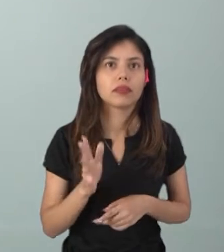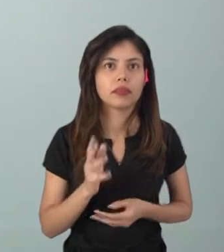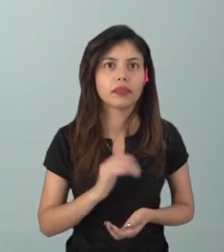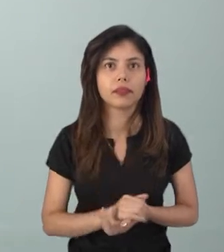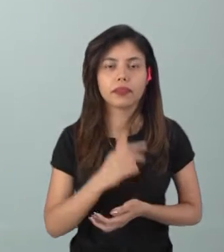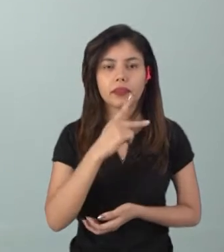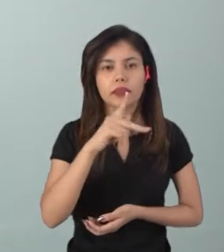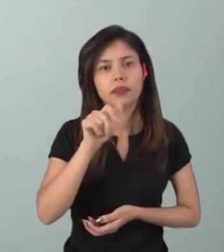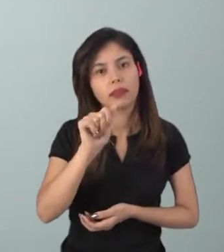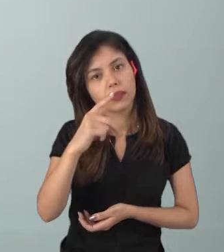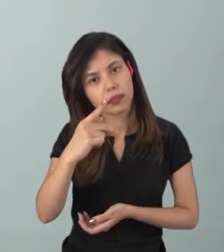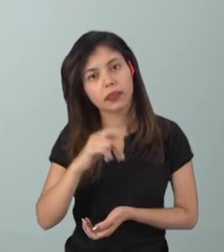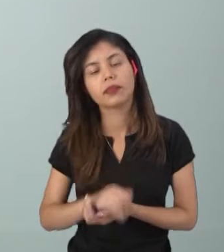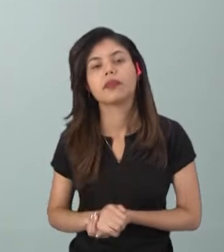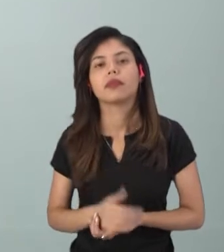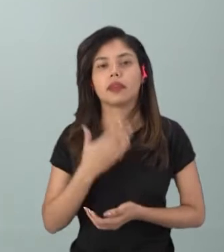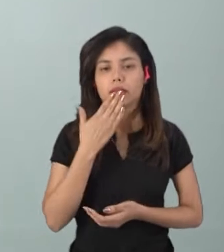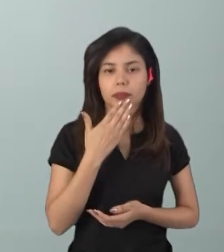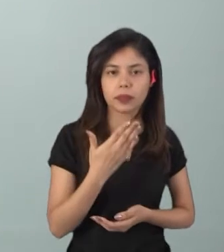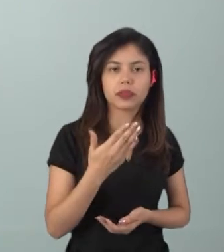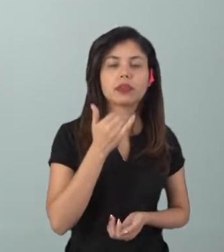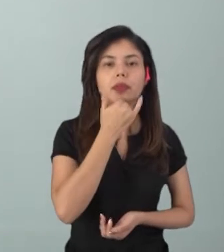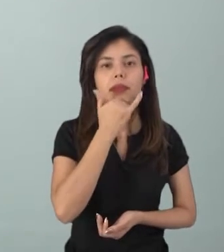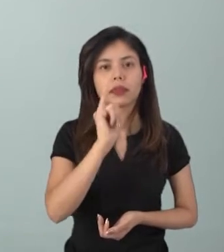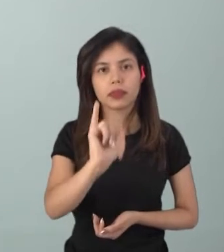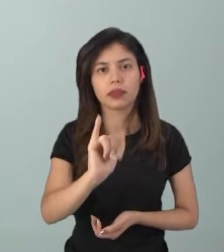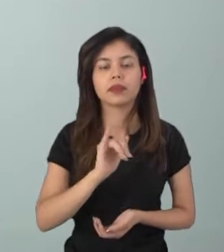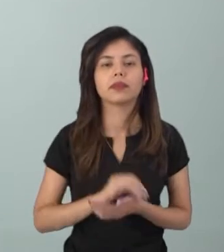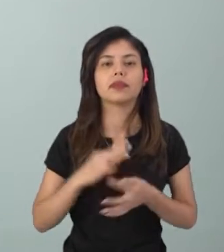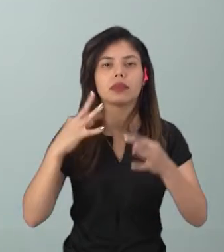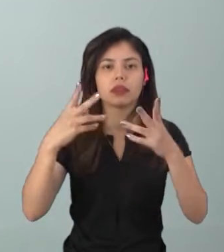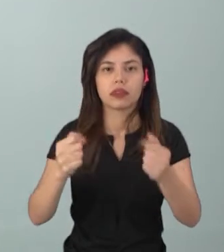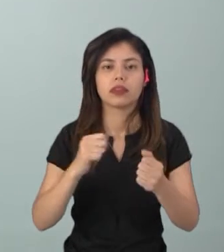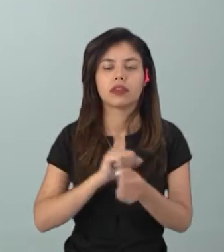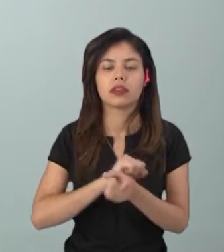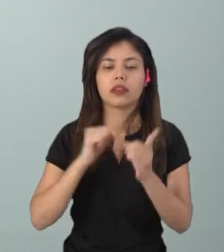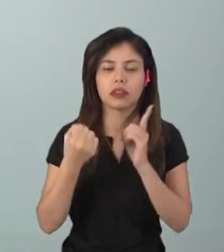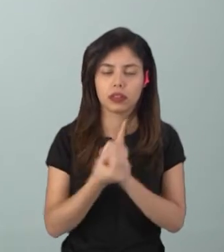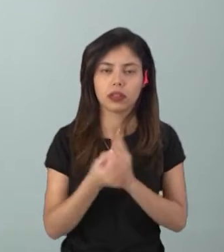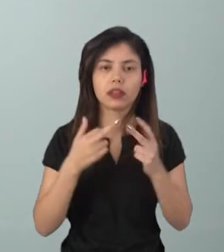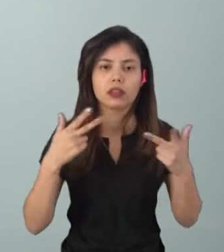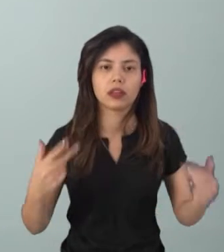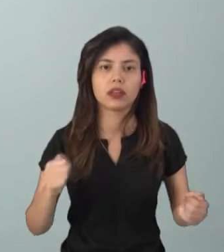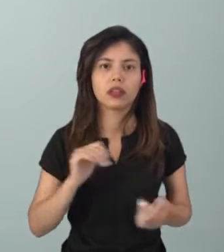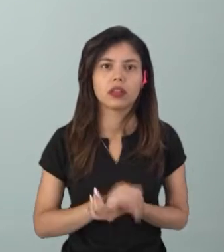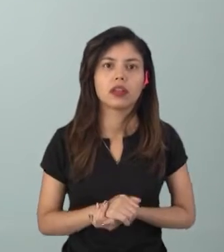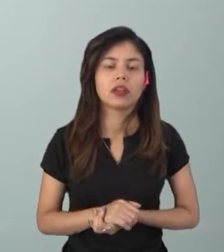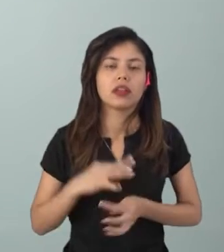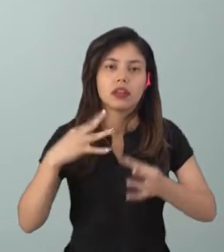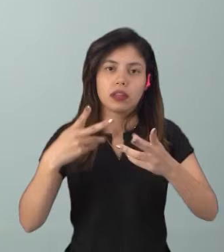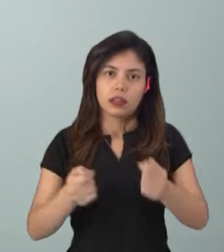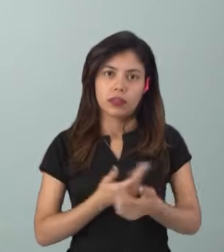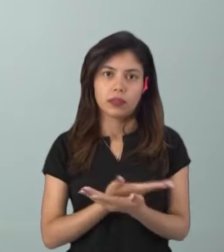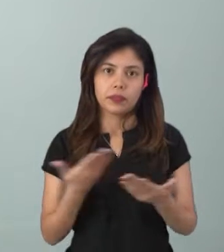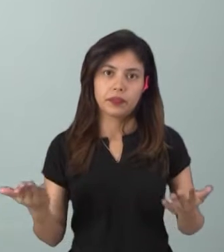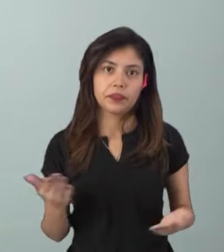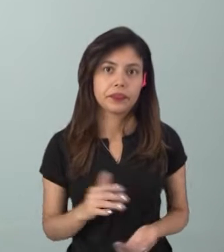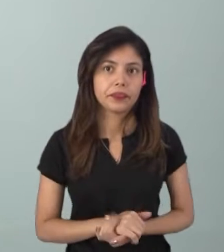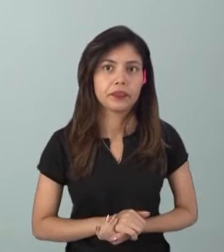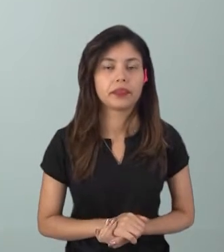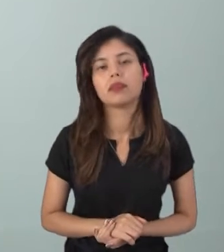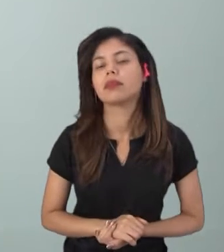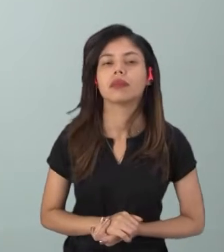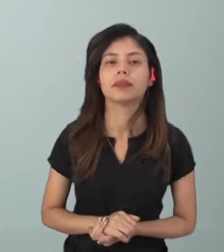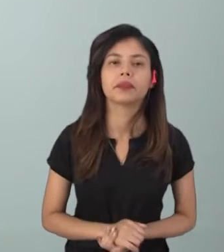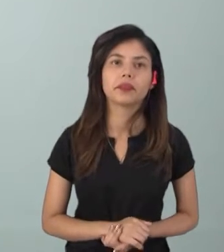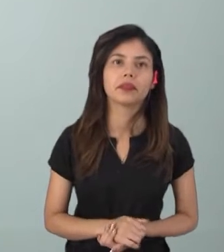o Papa mesmo se prontificou pedindo perdão à sociedade pelas coisas que foram feitas, que não agradou a todos, né? Então,